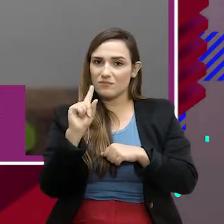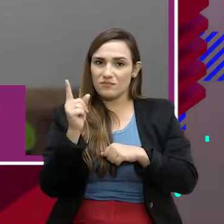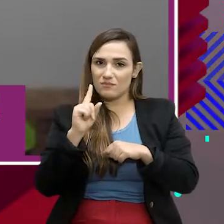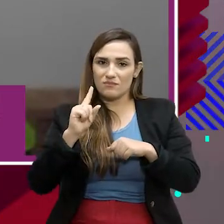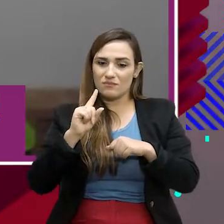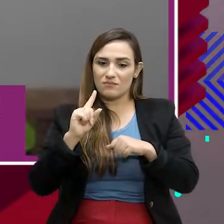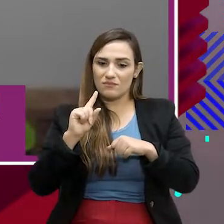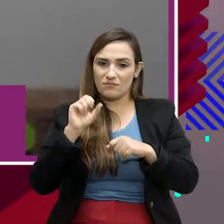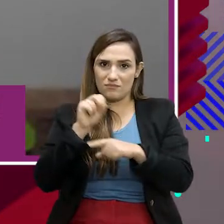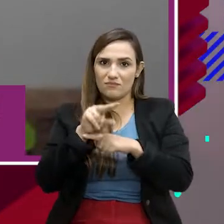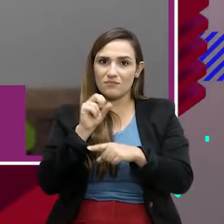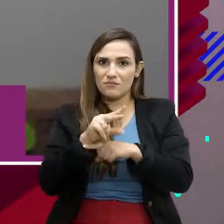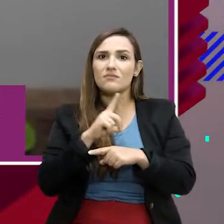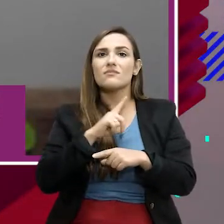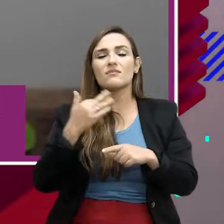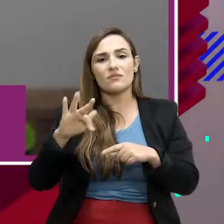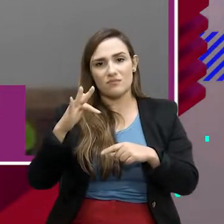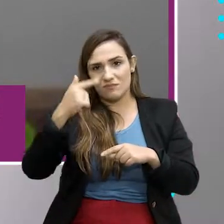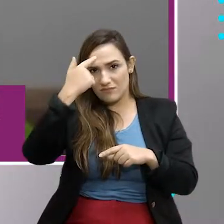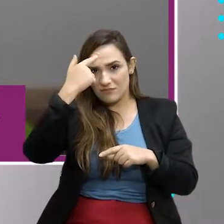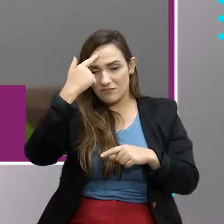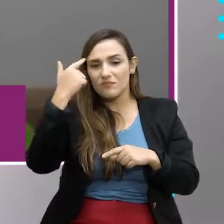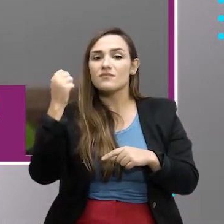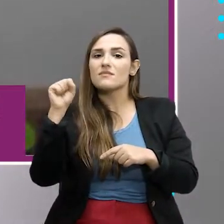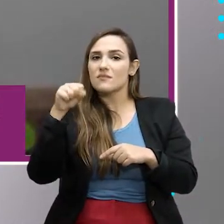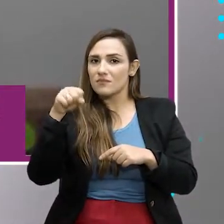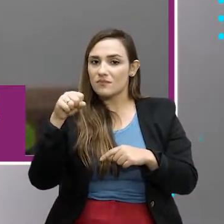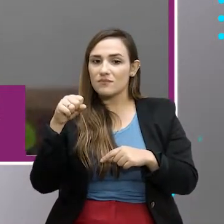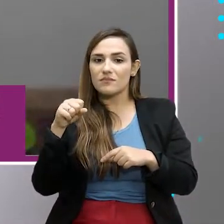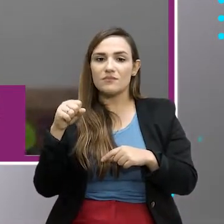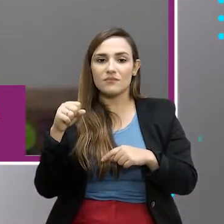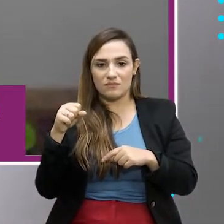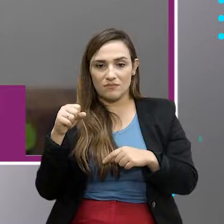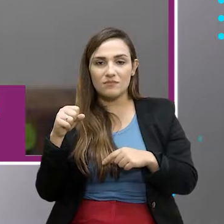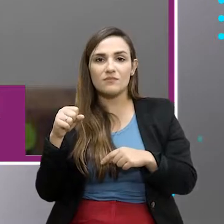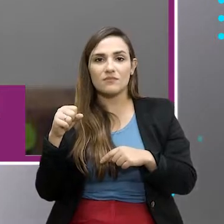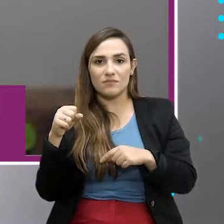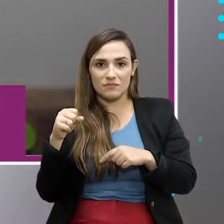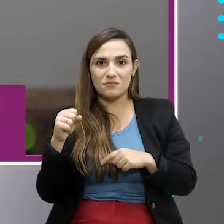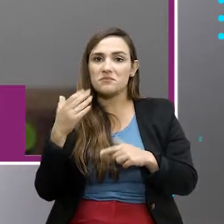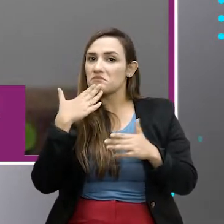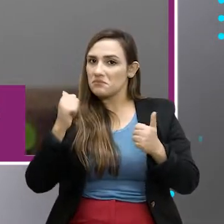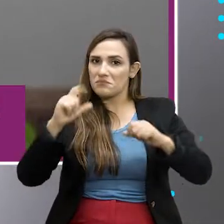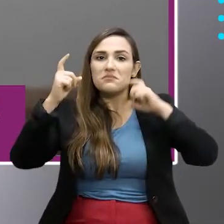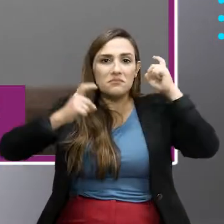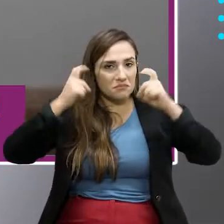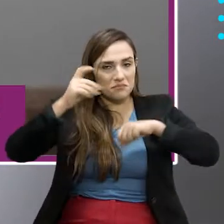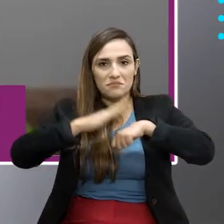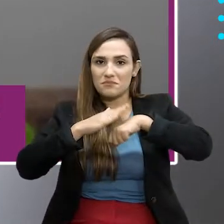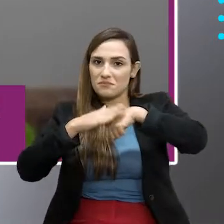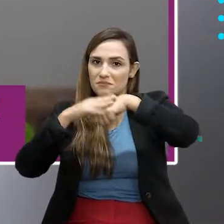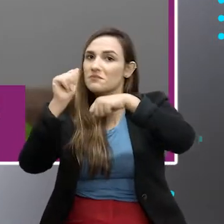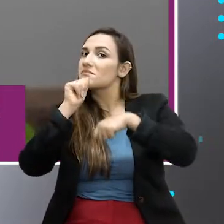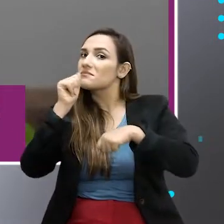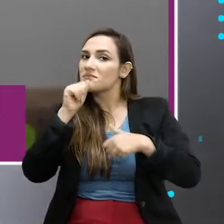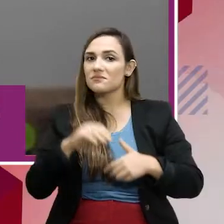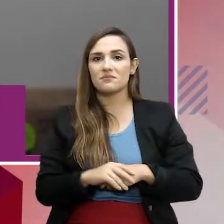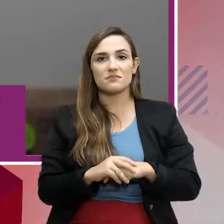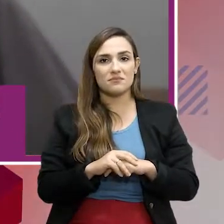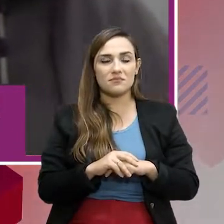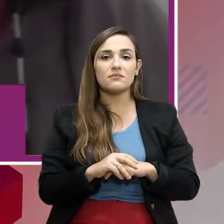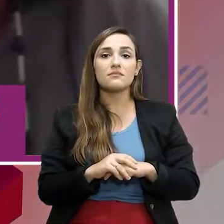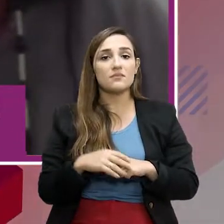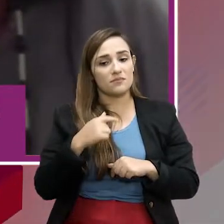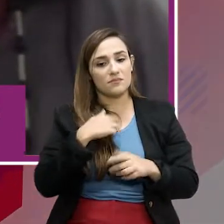o seu a gente possa trazer isso, né? Não tem nada de benigna nessa variante, ela está dando muita dor de cabeça,